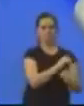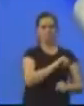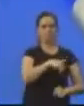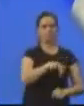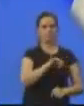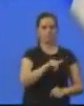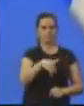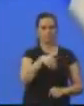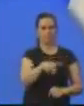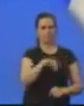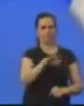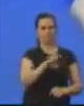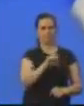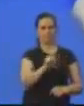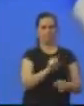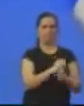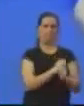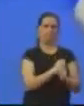infinito.